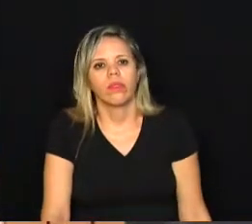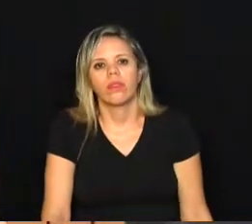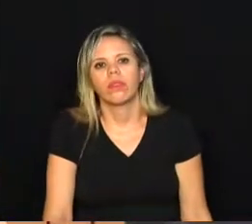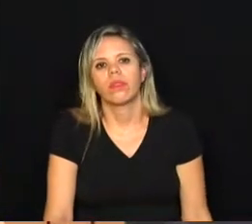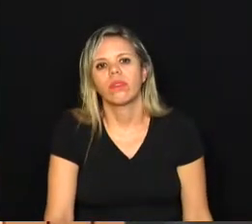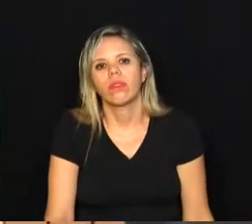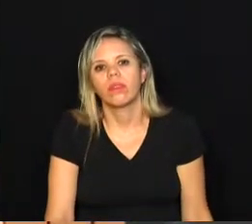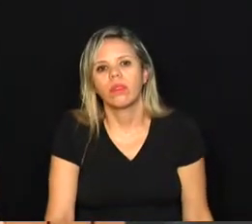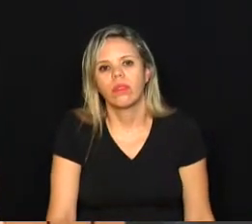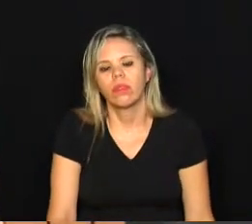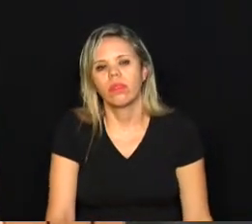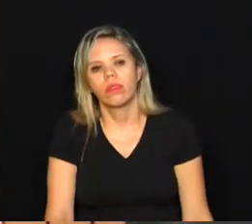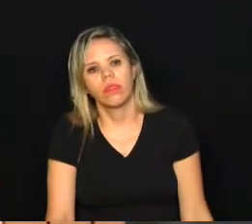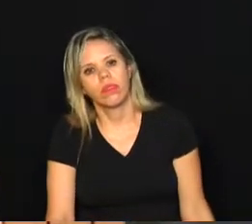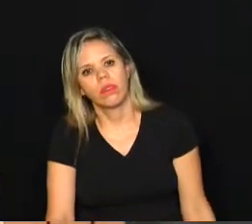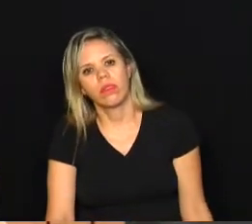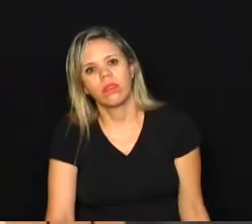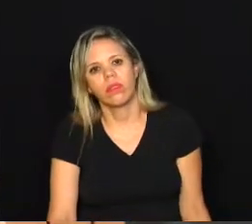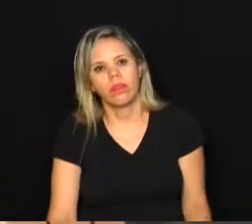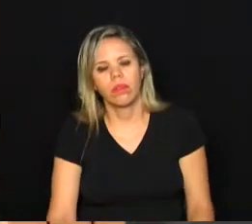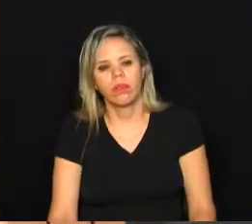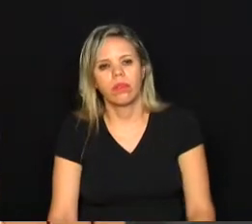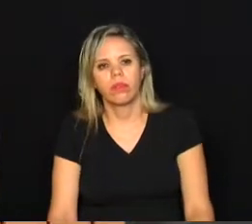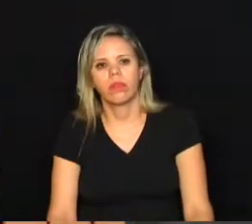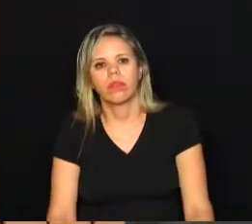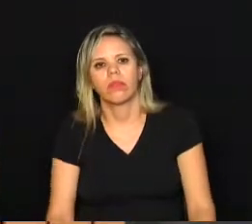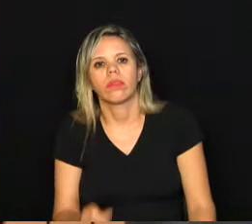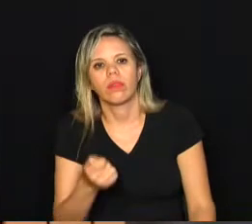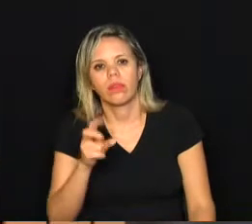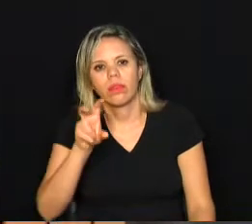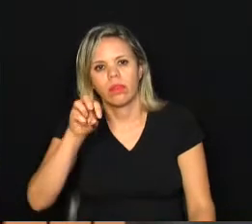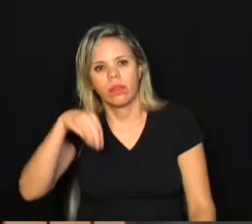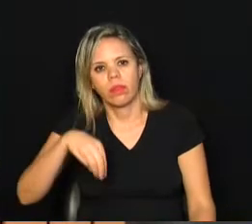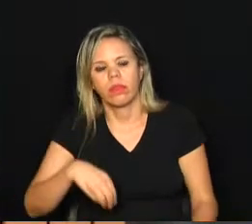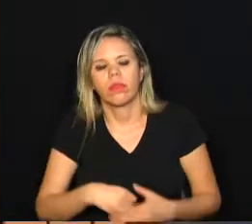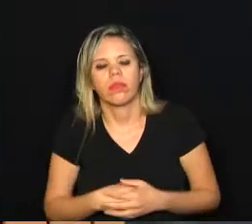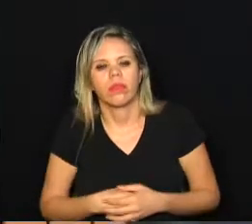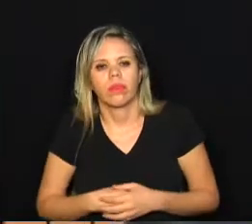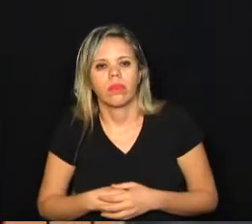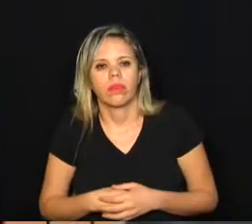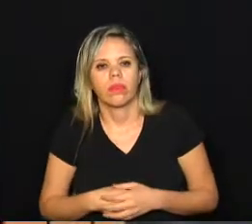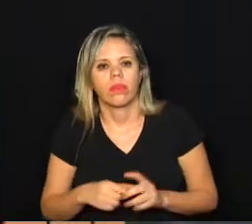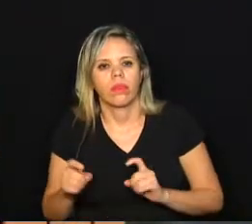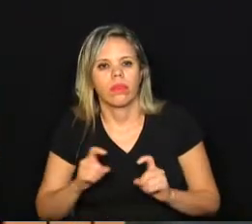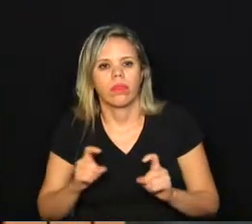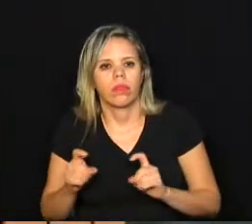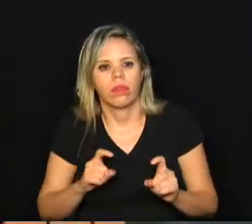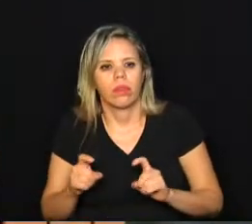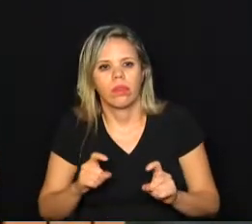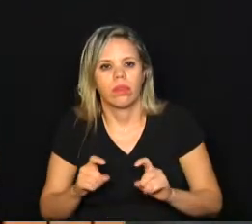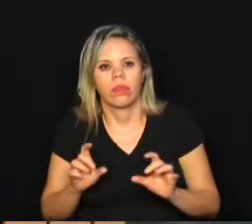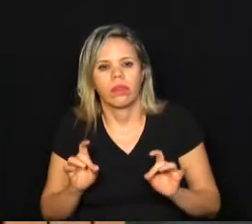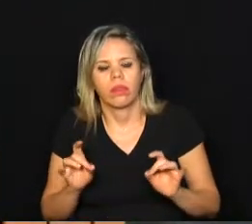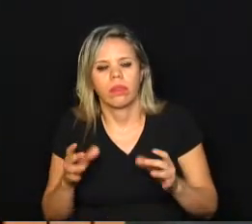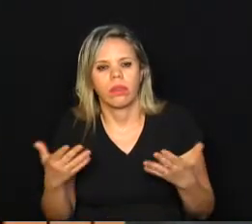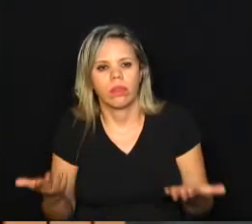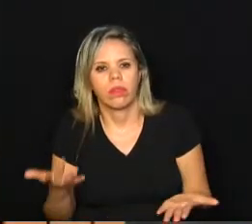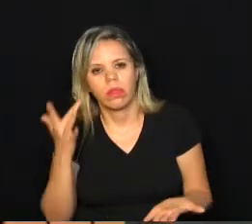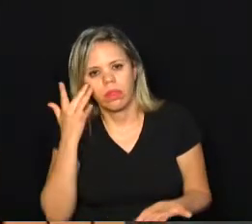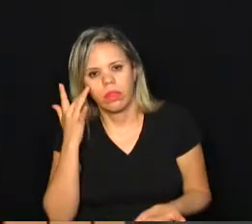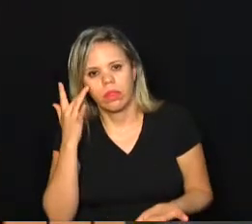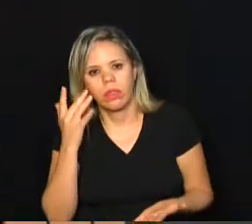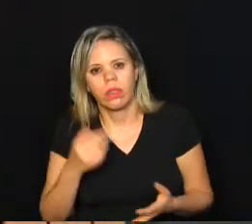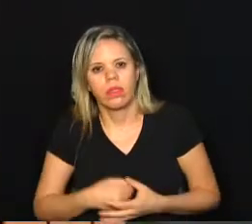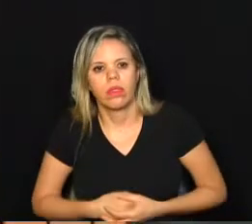Nós estamos aí com quase 50 minutos de sessão de reunião aqui. Acho que,